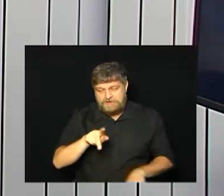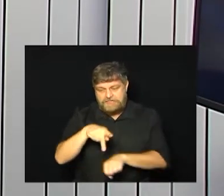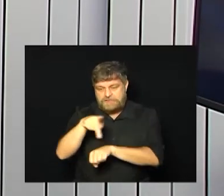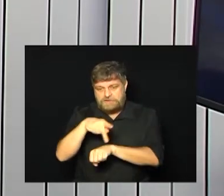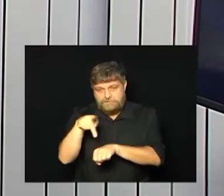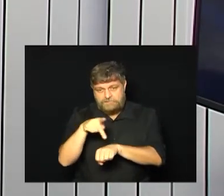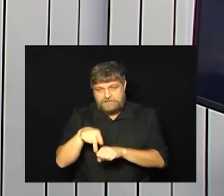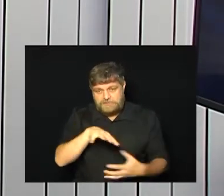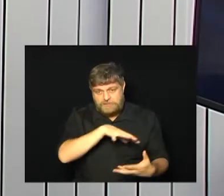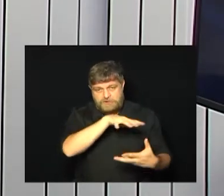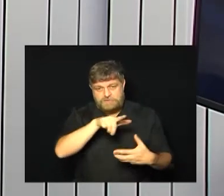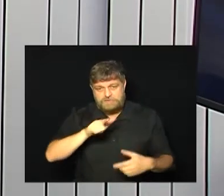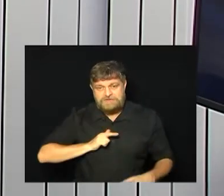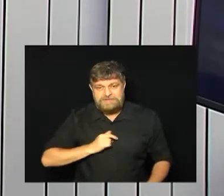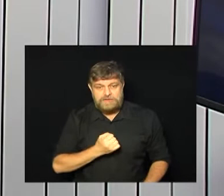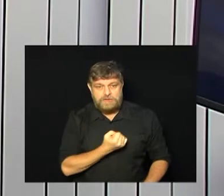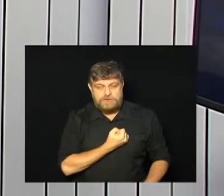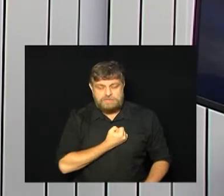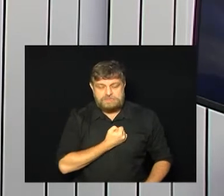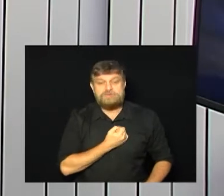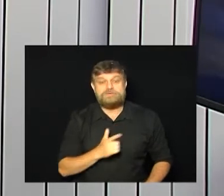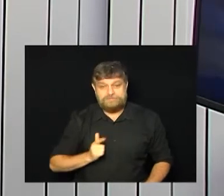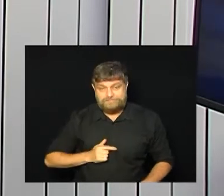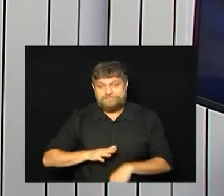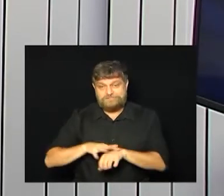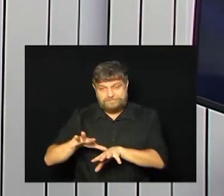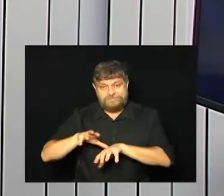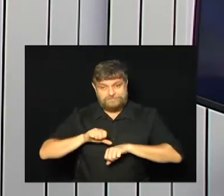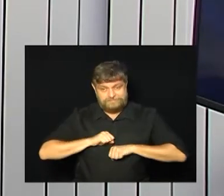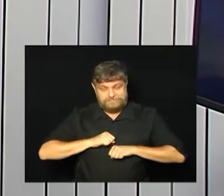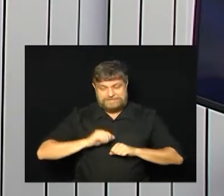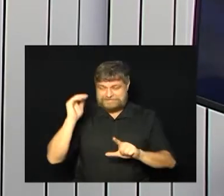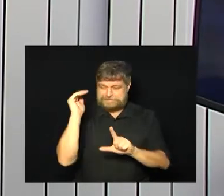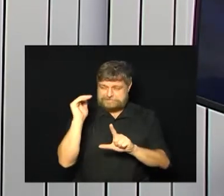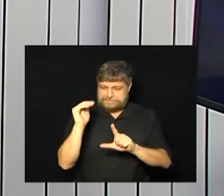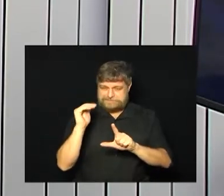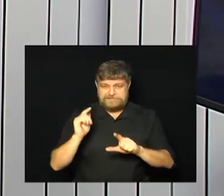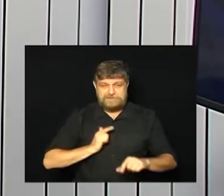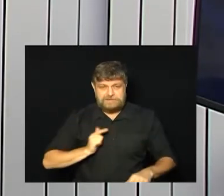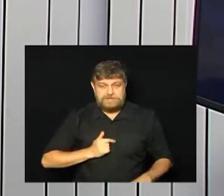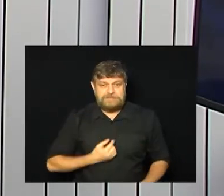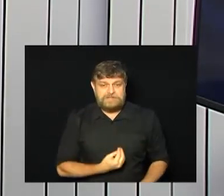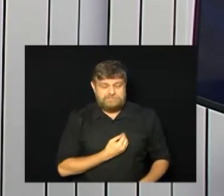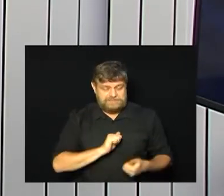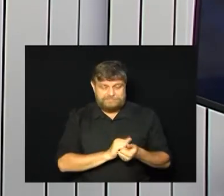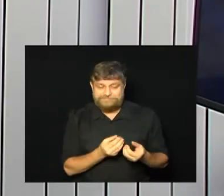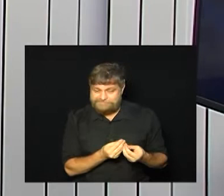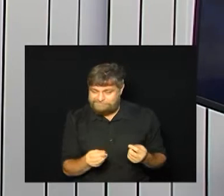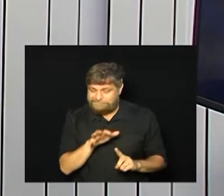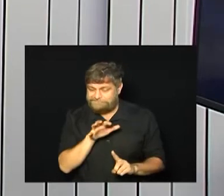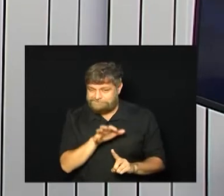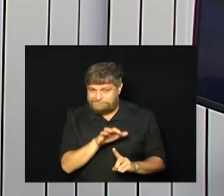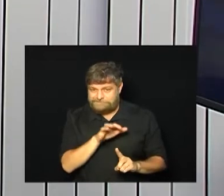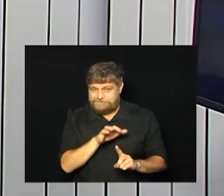maior número de pessoas com a doença. E claro que isso traz um grande impacto na qualidade de vida